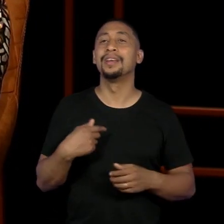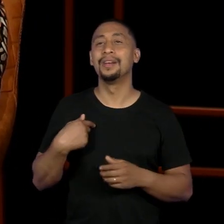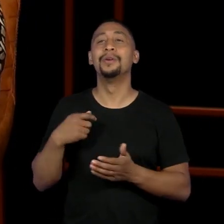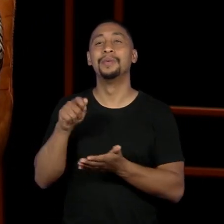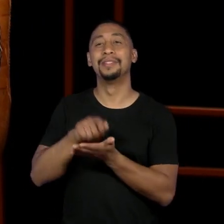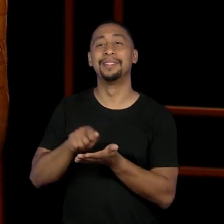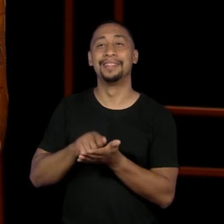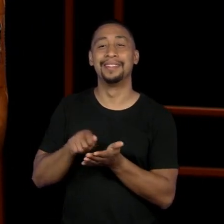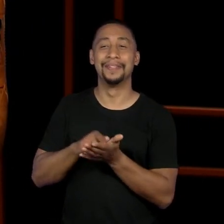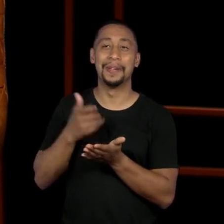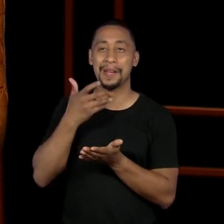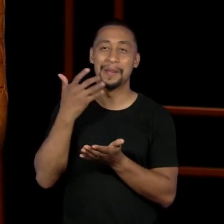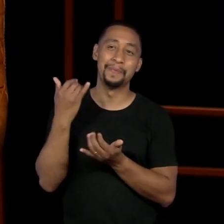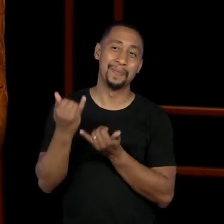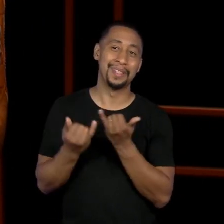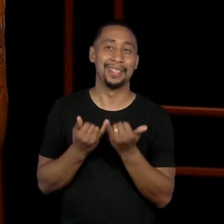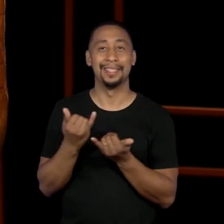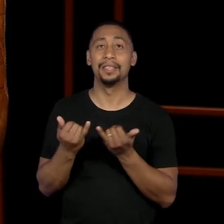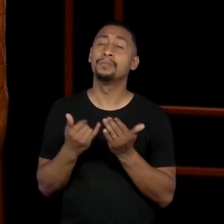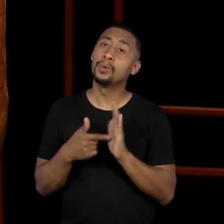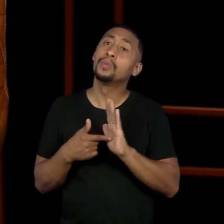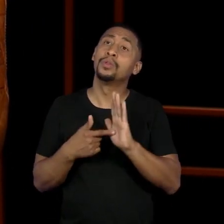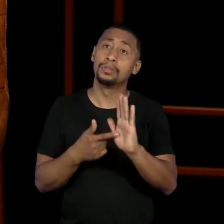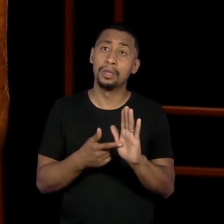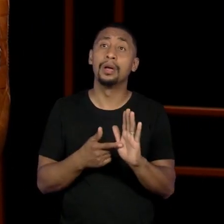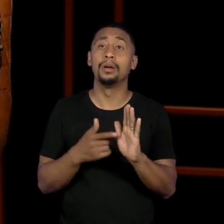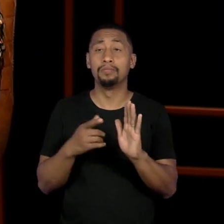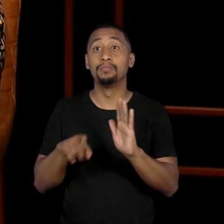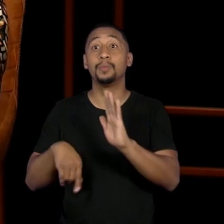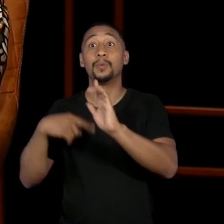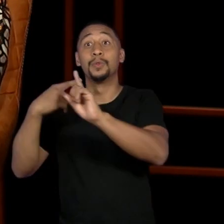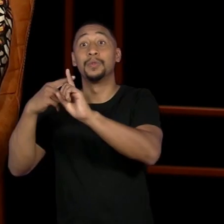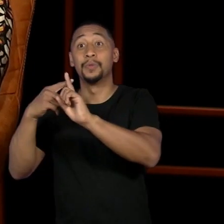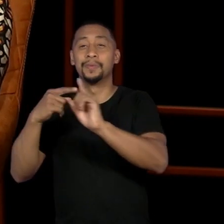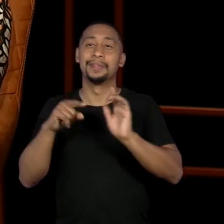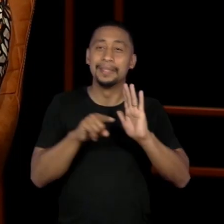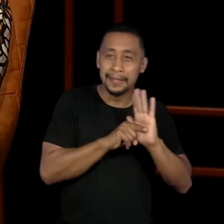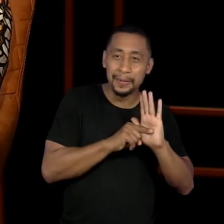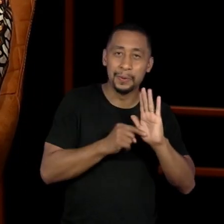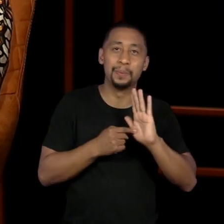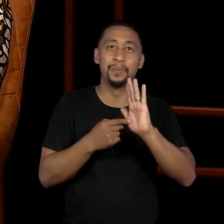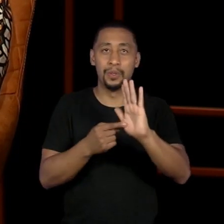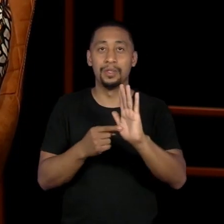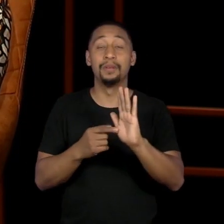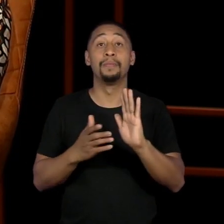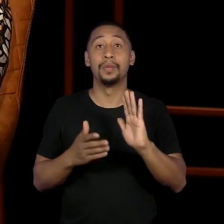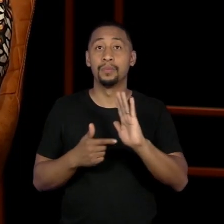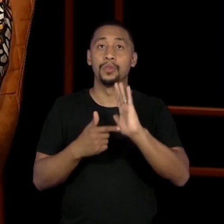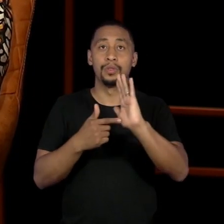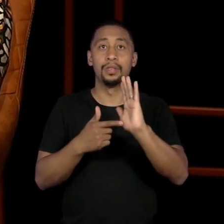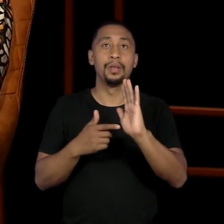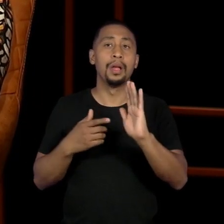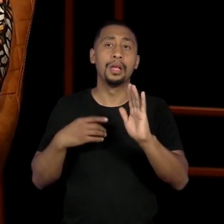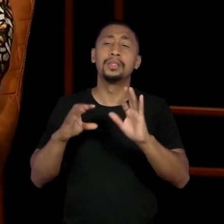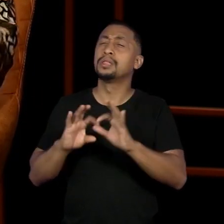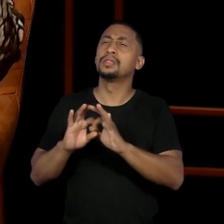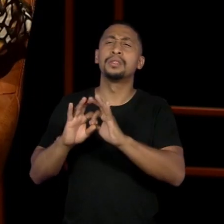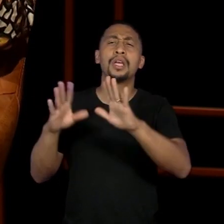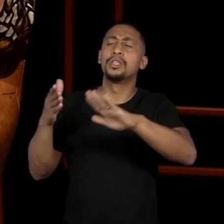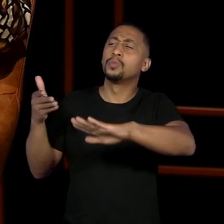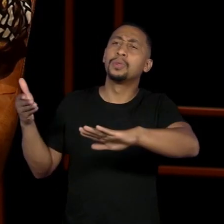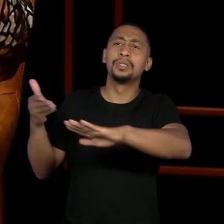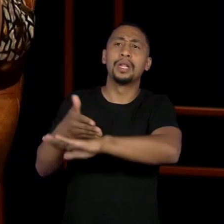brincadeira, para ser mesmo um samba enredo. E o refrão era, deixa eu entrar no samba